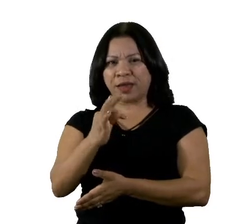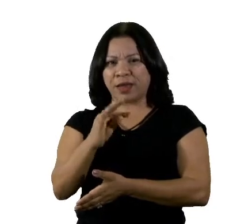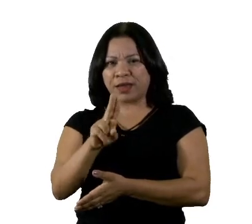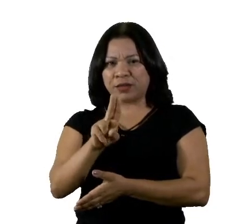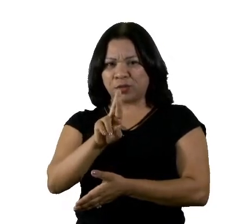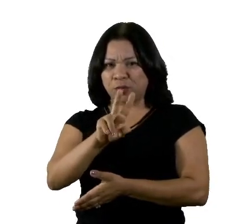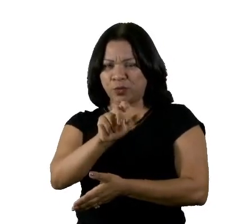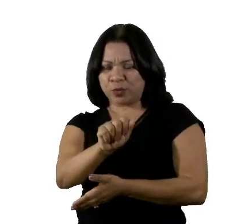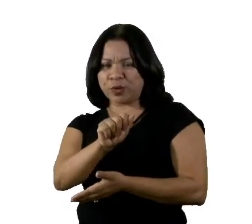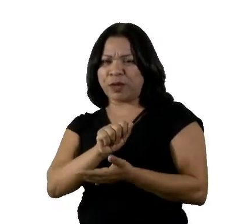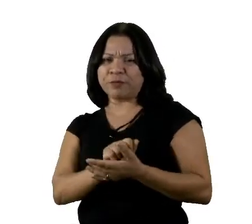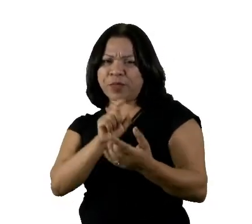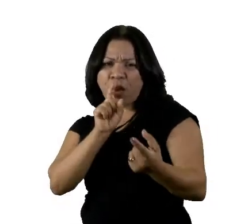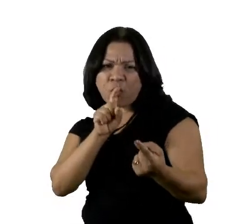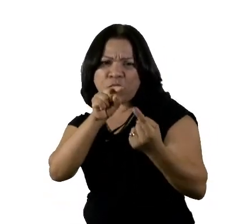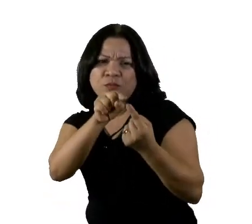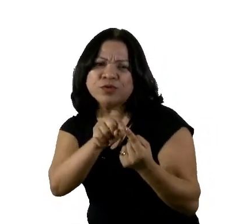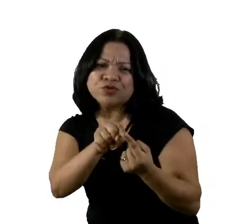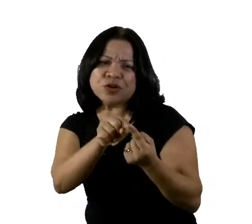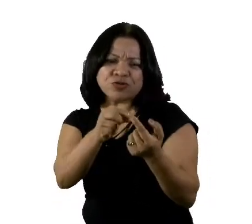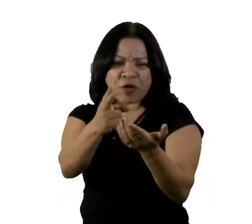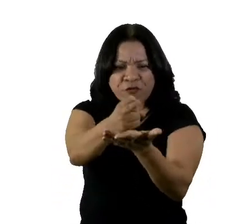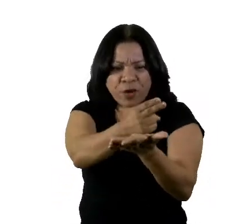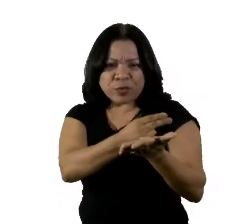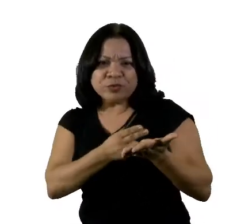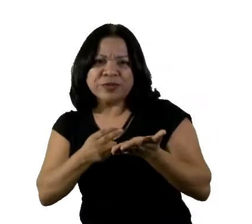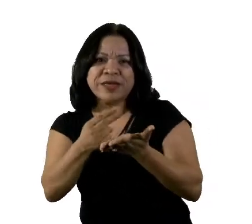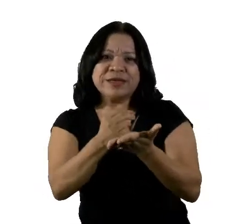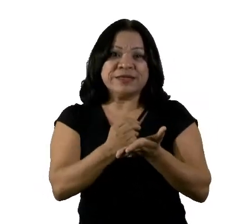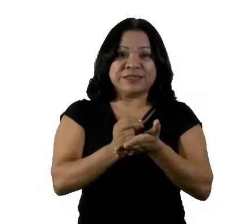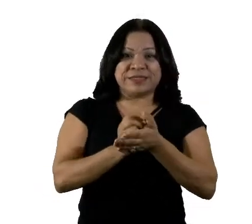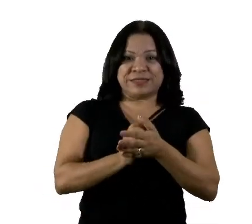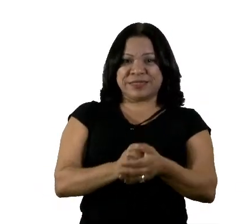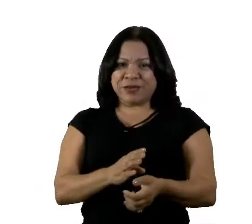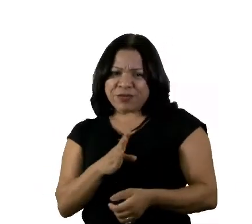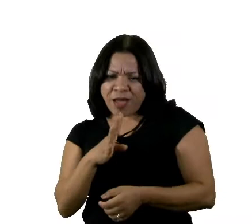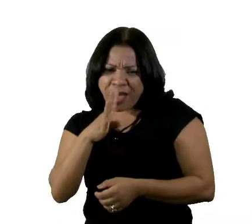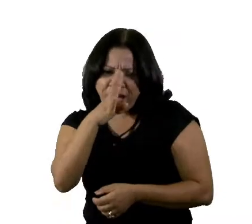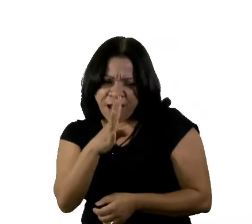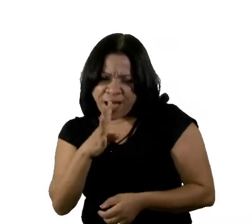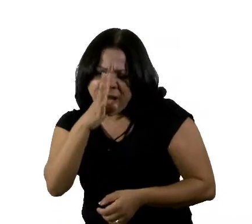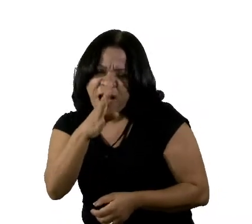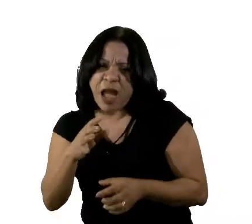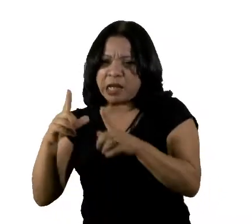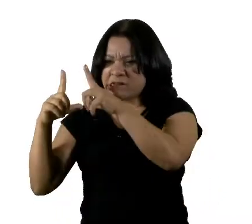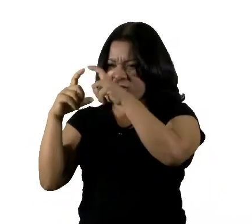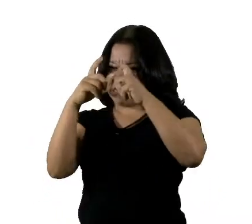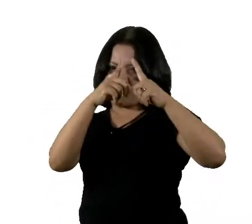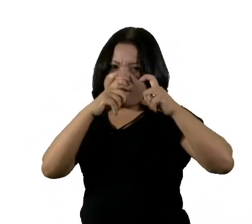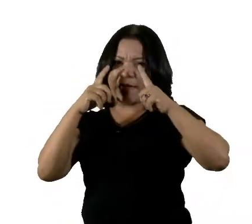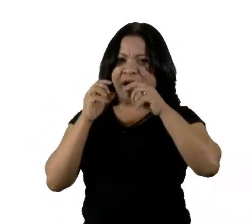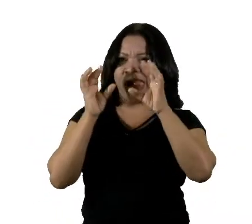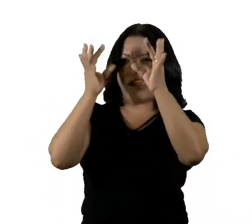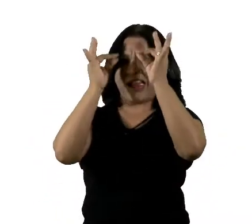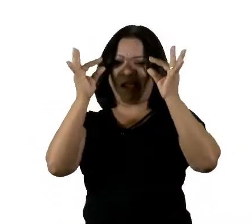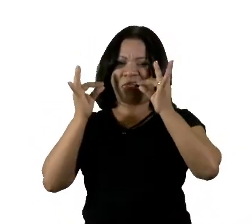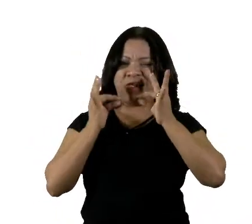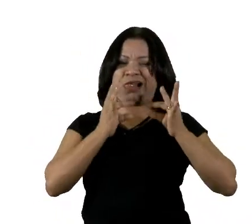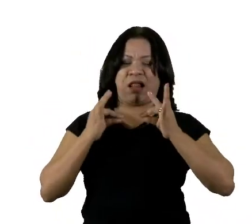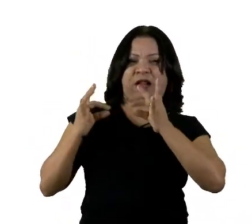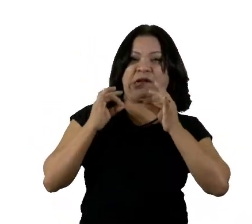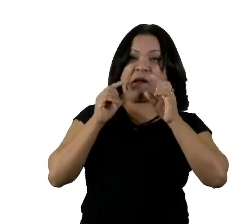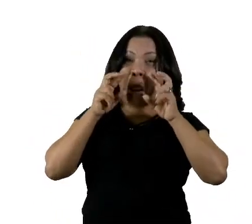cujo objetivo principal é enfatizar e exagerar as características de uma pessoa, animal ou objeto.